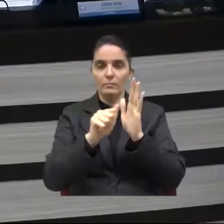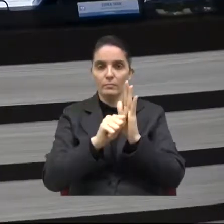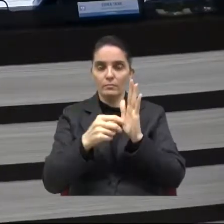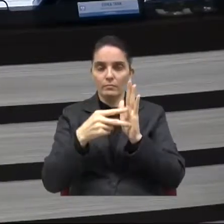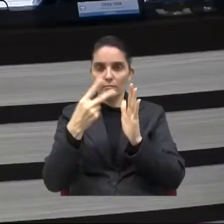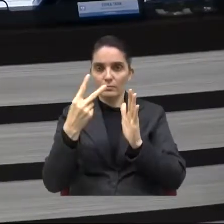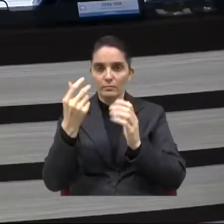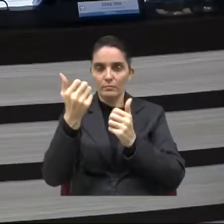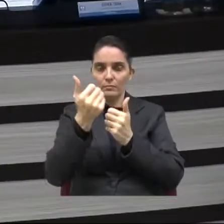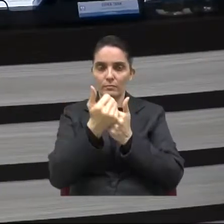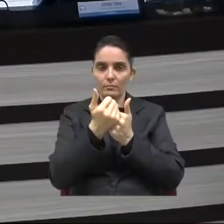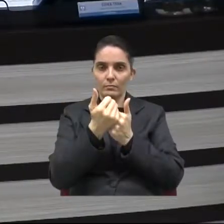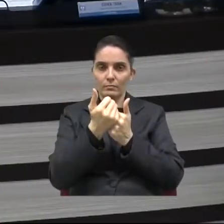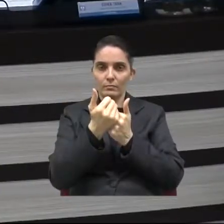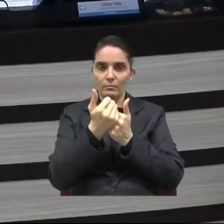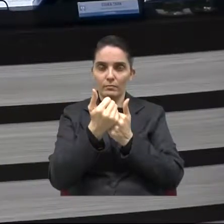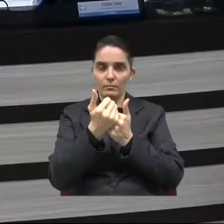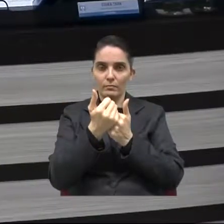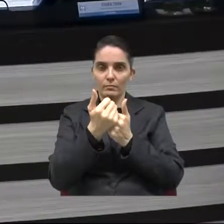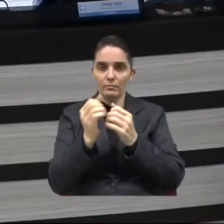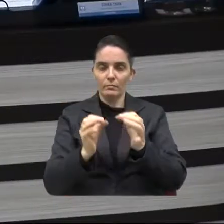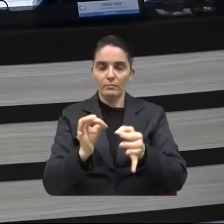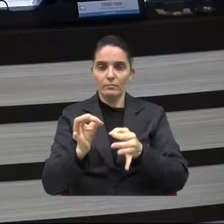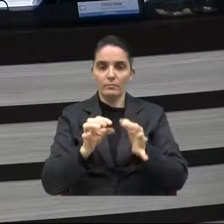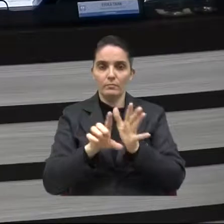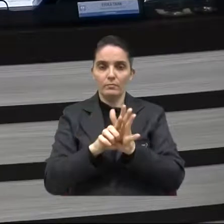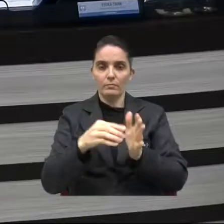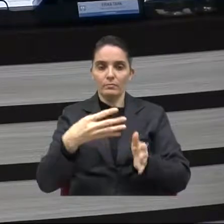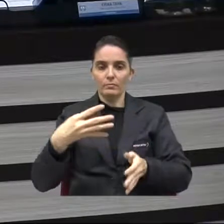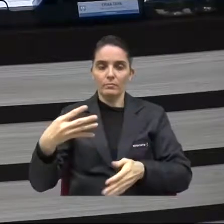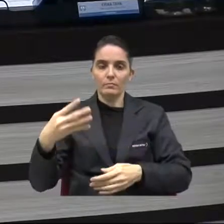do substituto ao projeto de lei